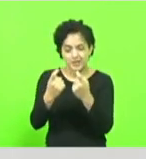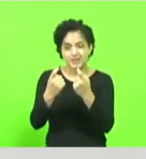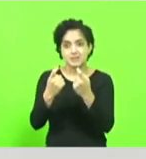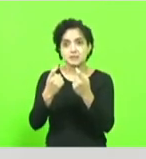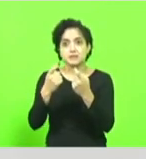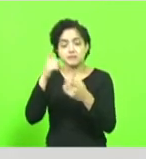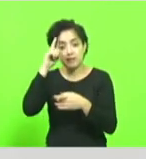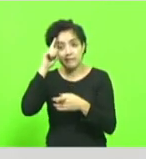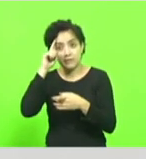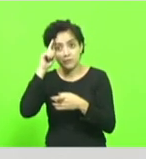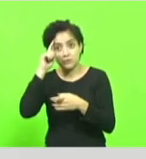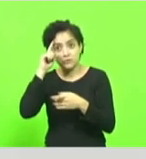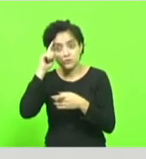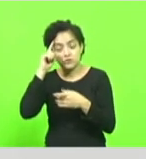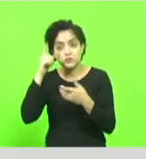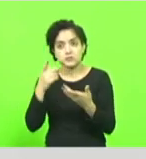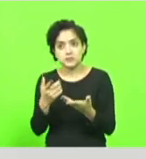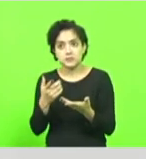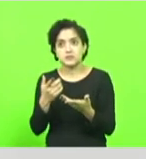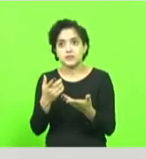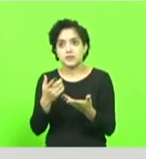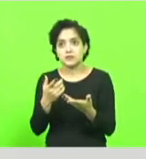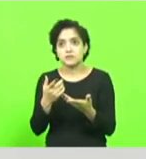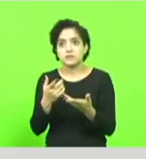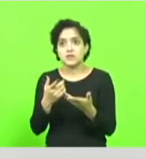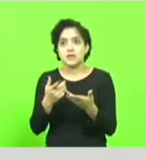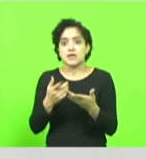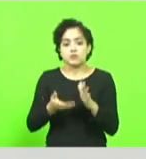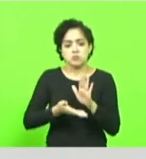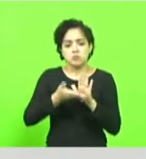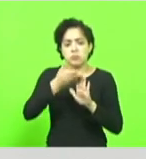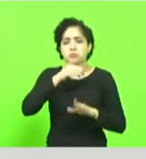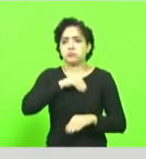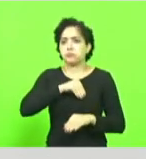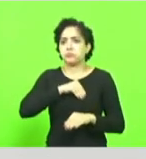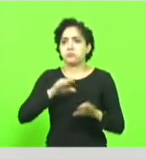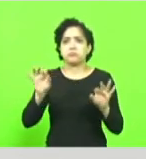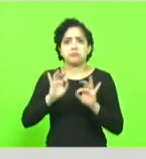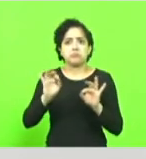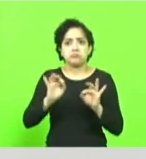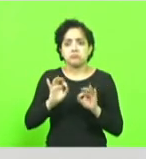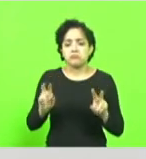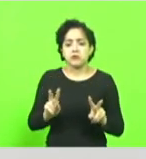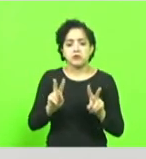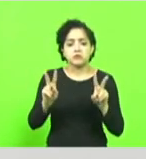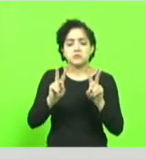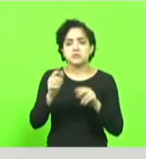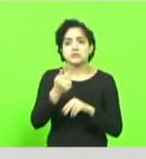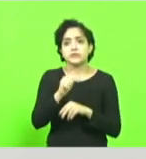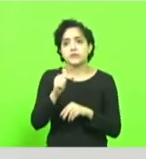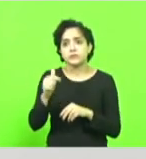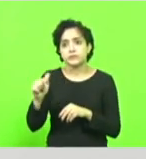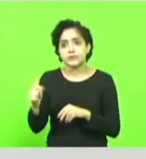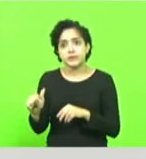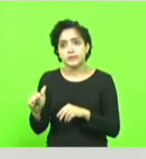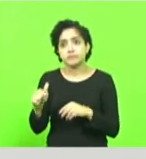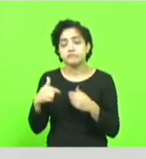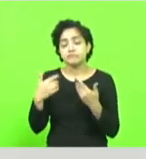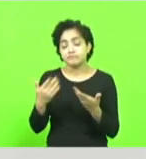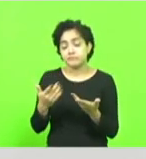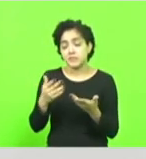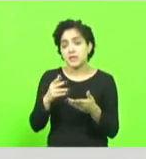que há mais de há quase uma década não tem um reajuste. Desvalorizado, às vezes, olha para os movimentos aí até de